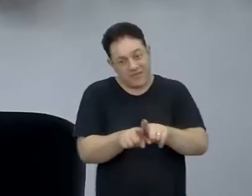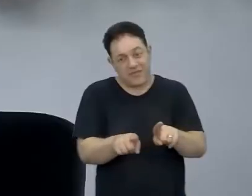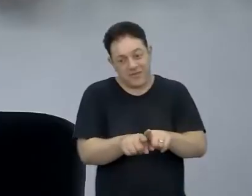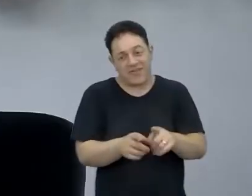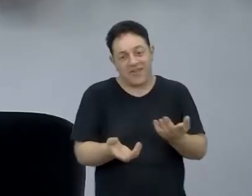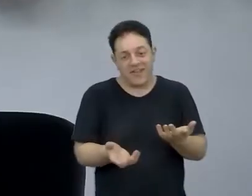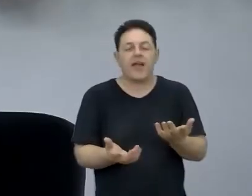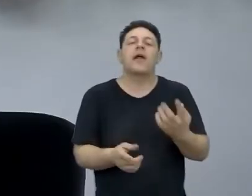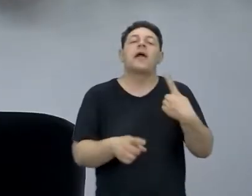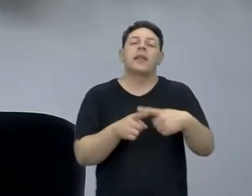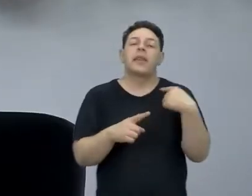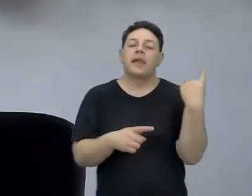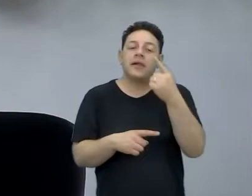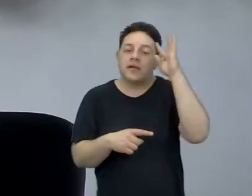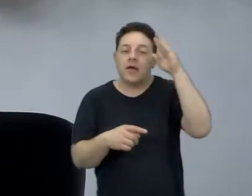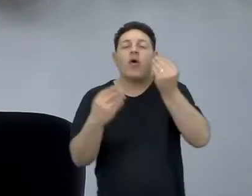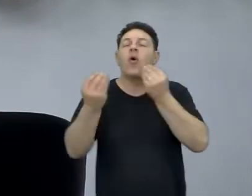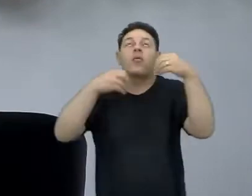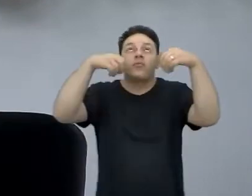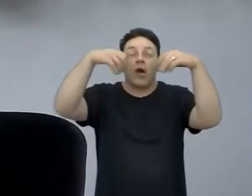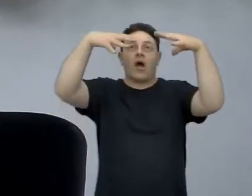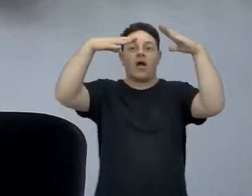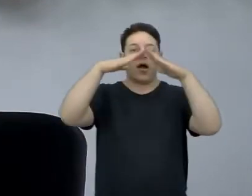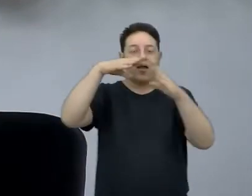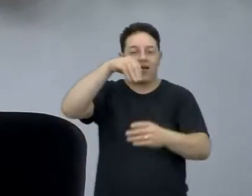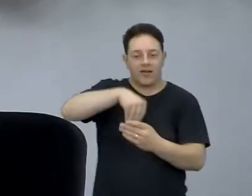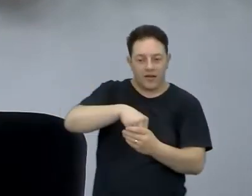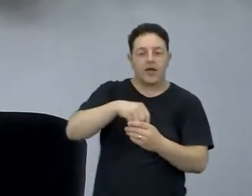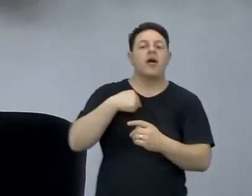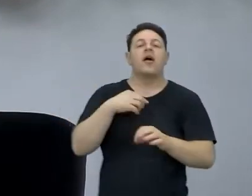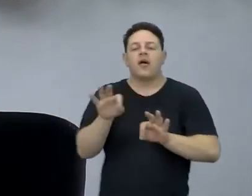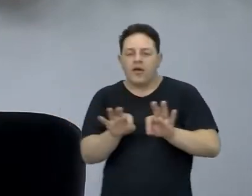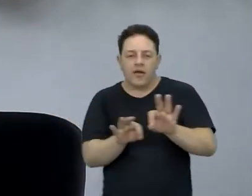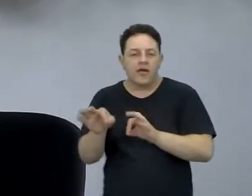a gente tem que pensar na iluminação. E aí a gente apresentou...